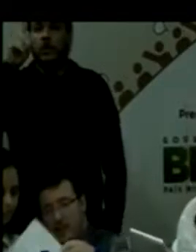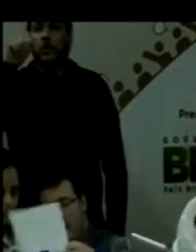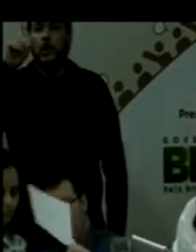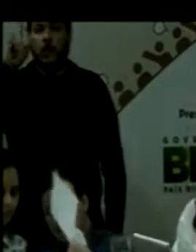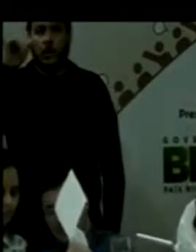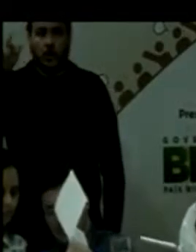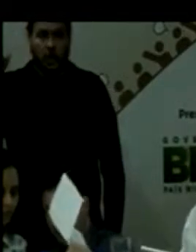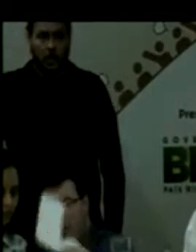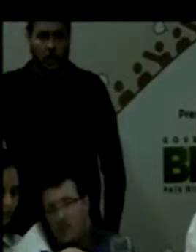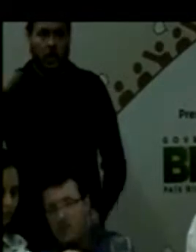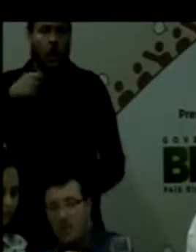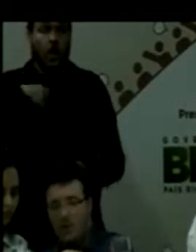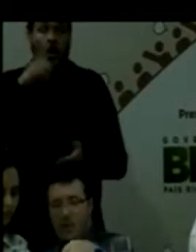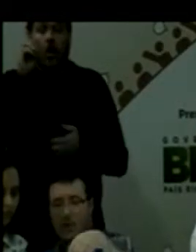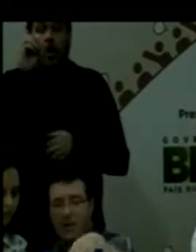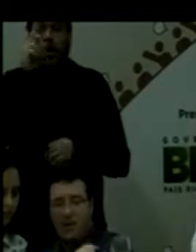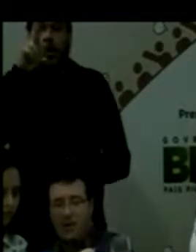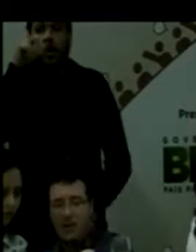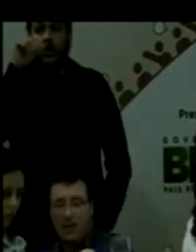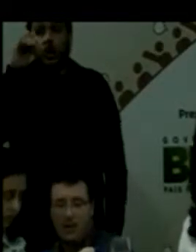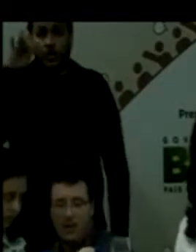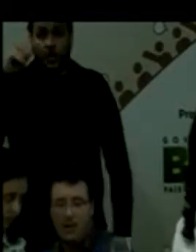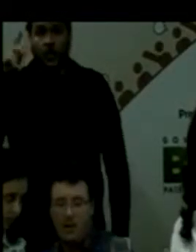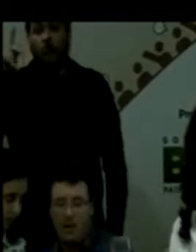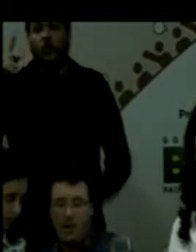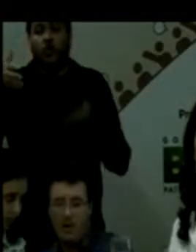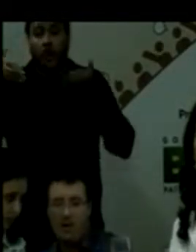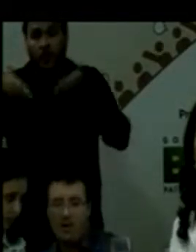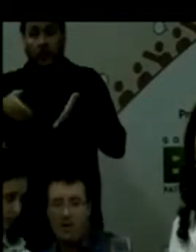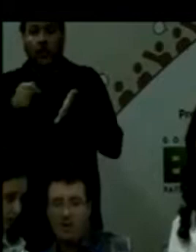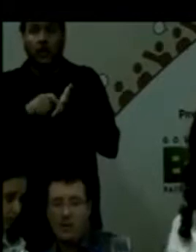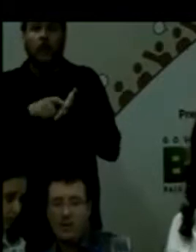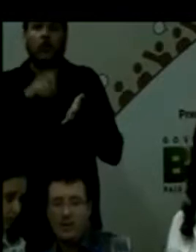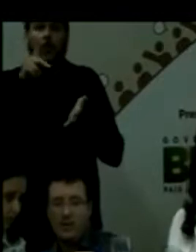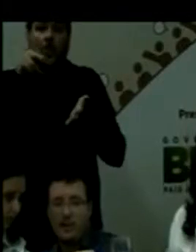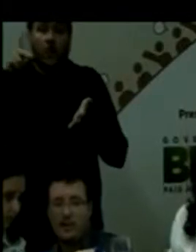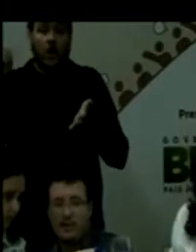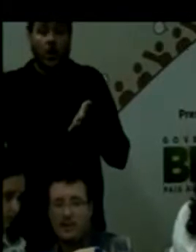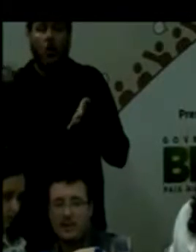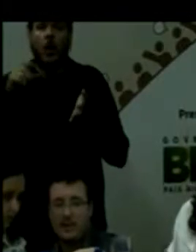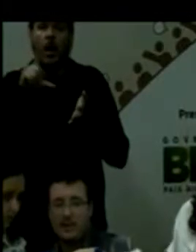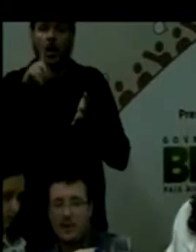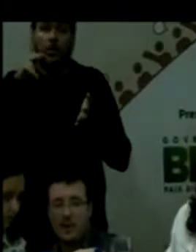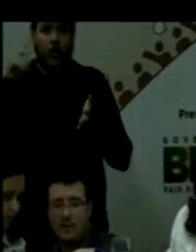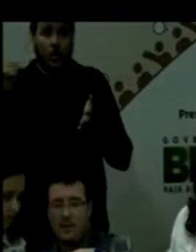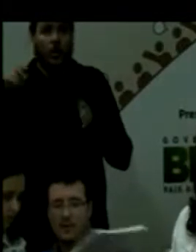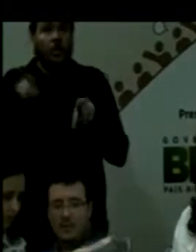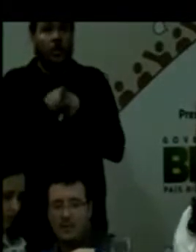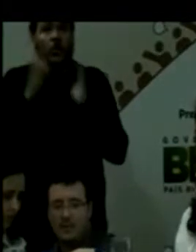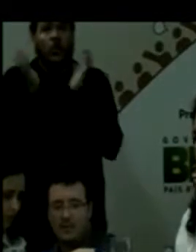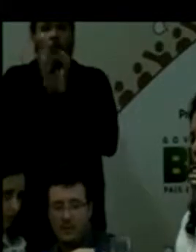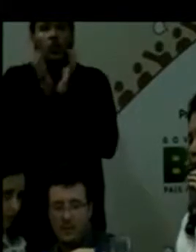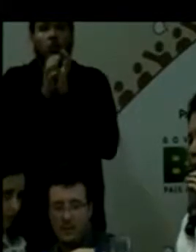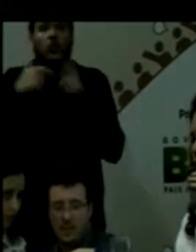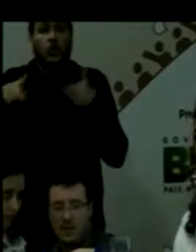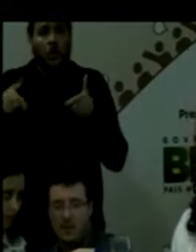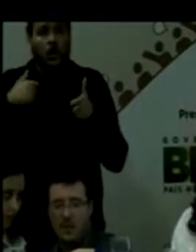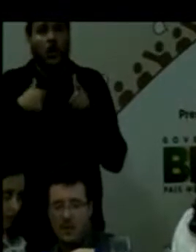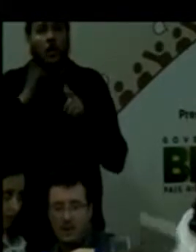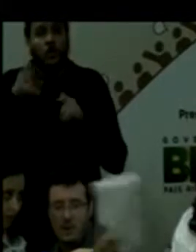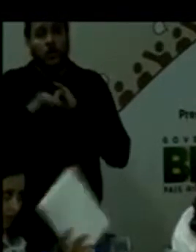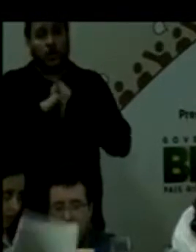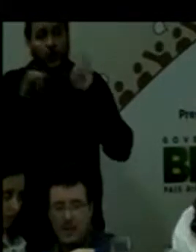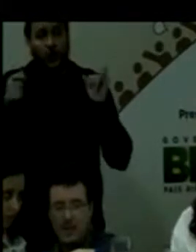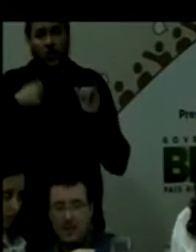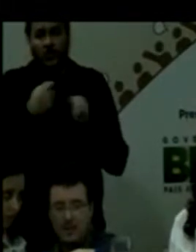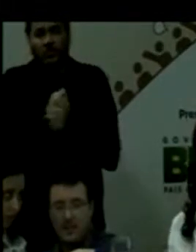participativos, o PPA, a LDO, os grupos de trabalho. Então, foi proposto também que da impossibilidade de estar